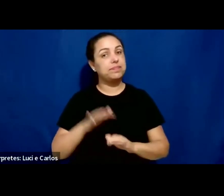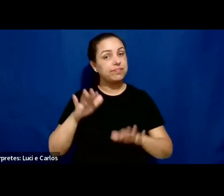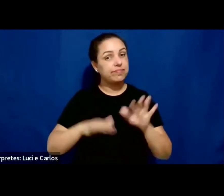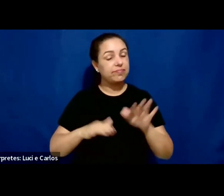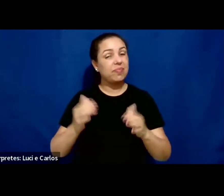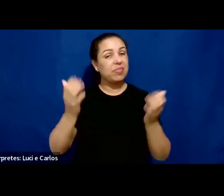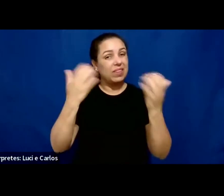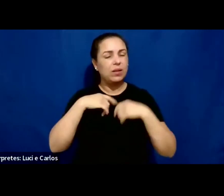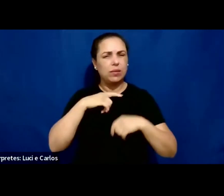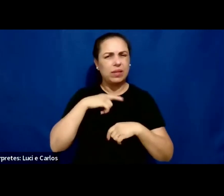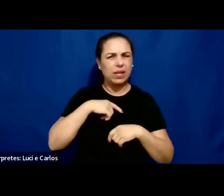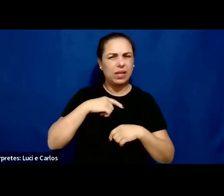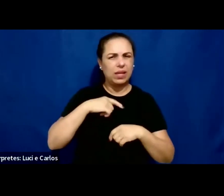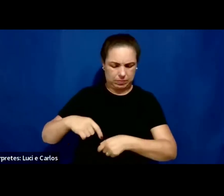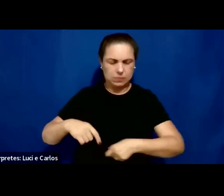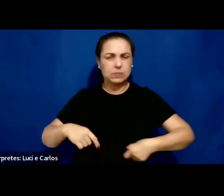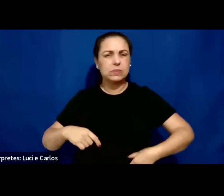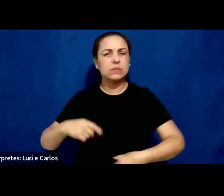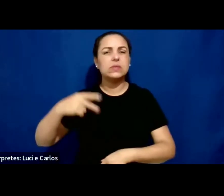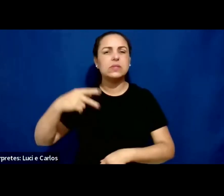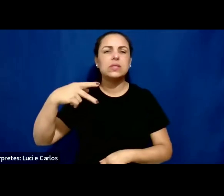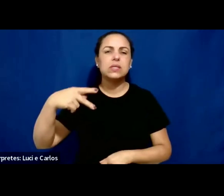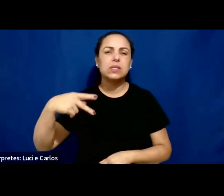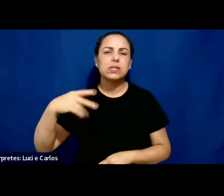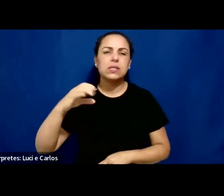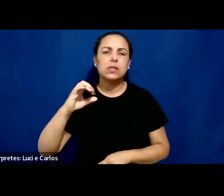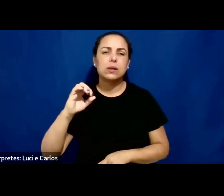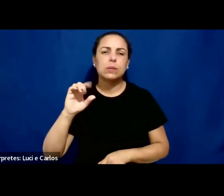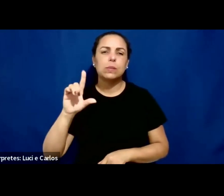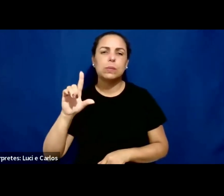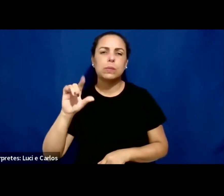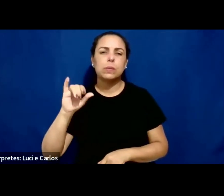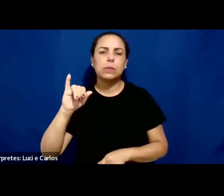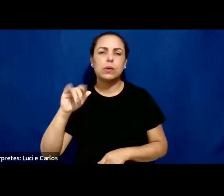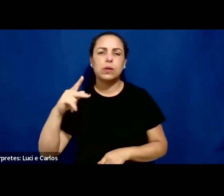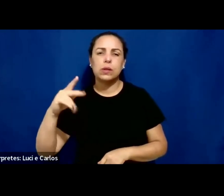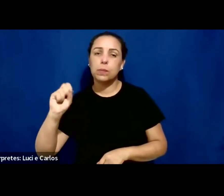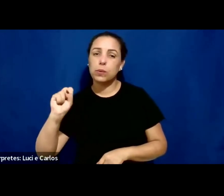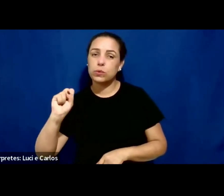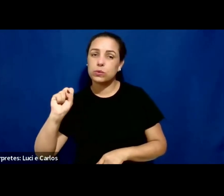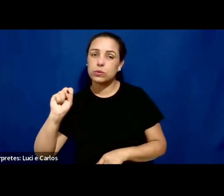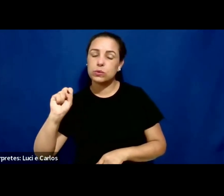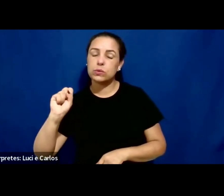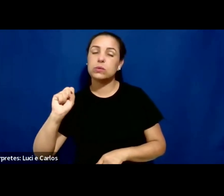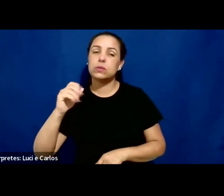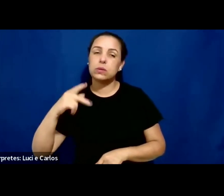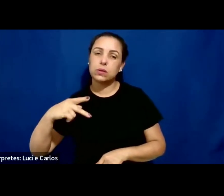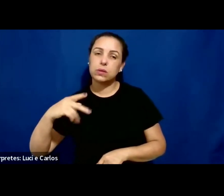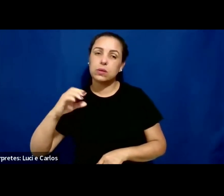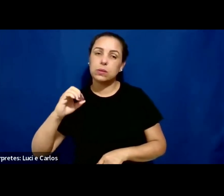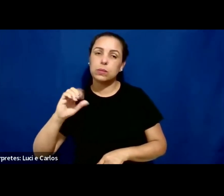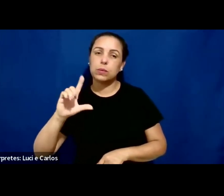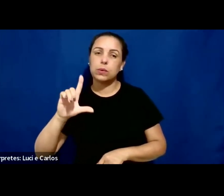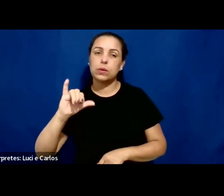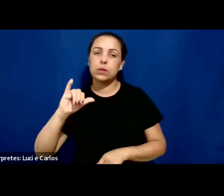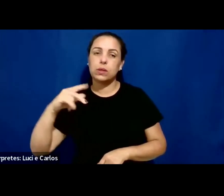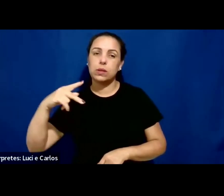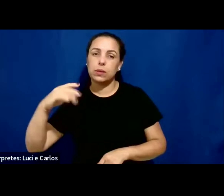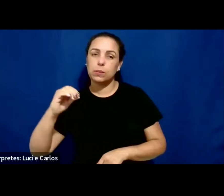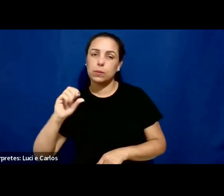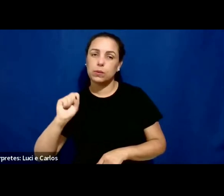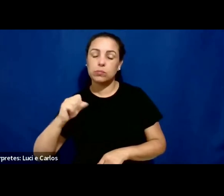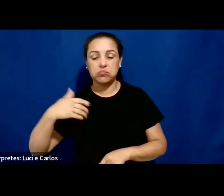pólipos intestinais e doenças inflamatórias intestinais crônicas com uma certa frequência.